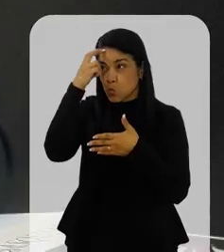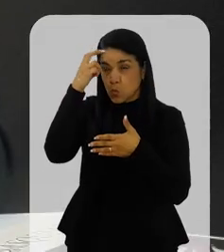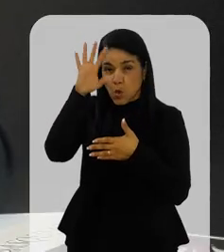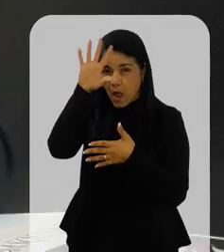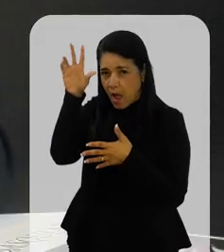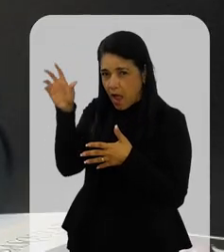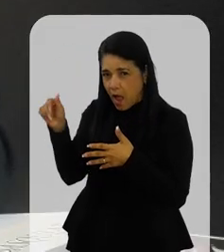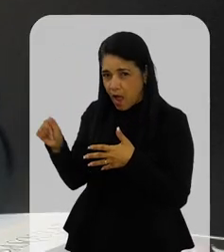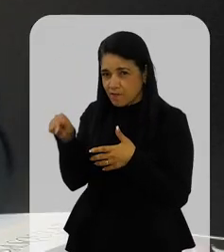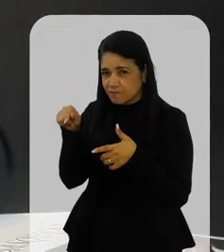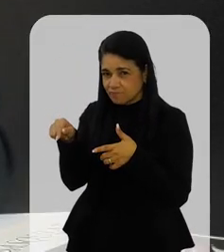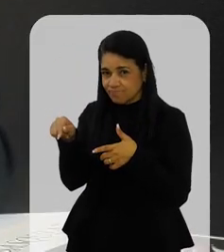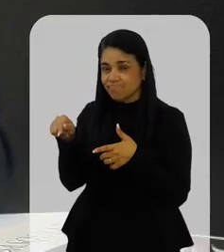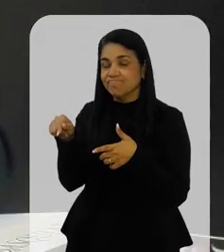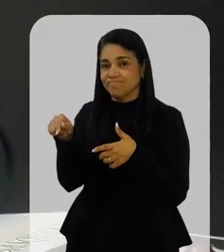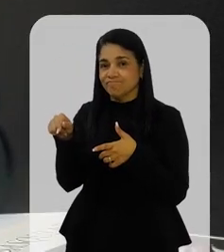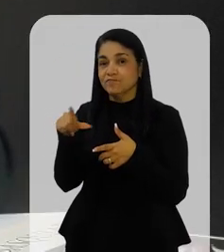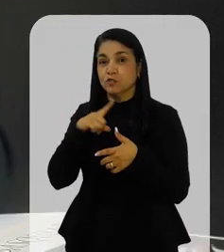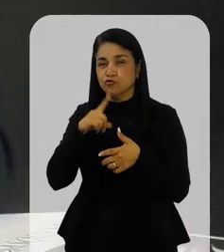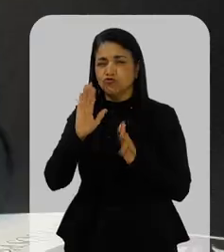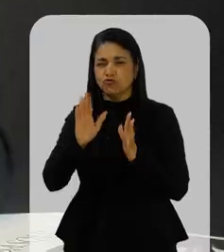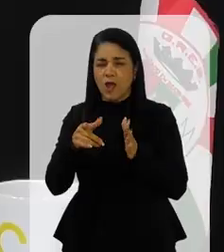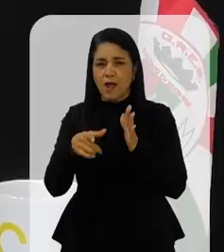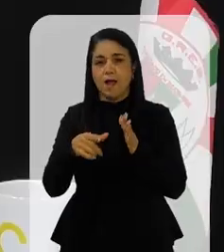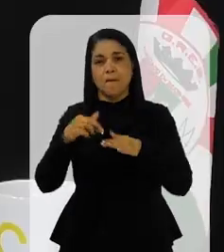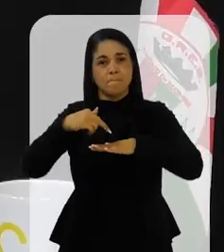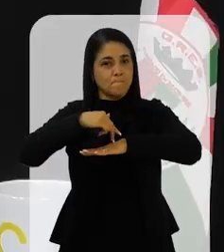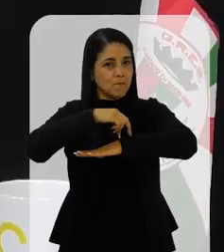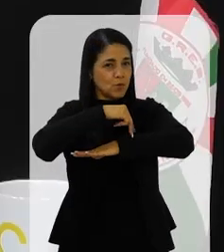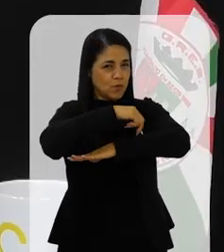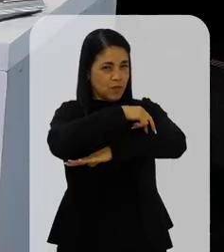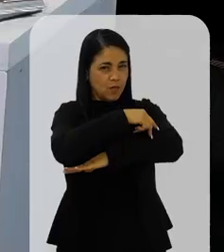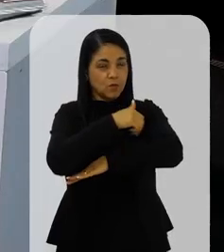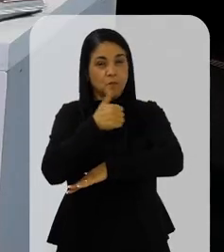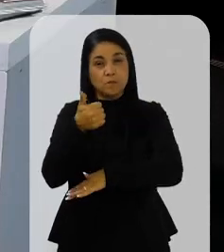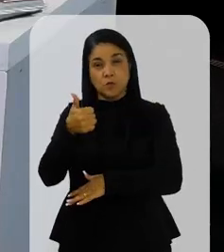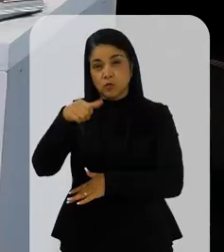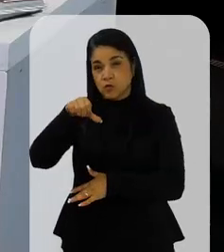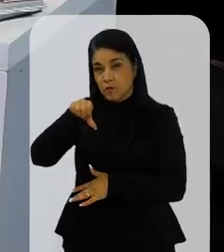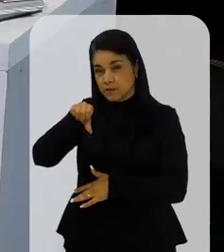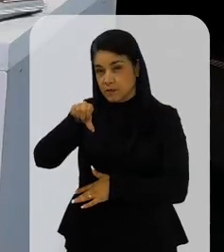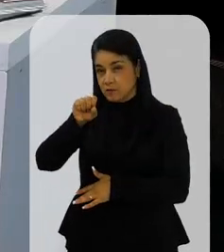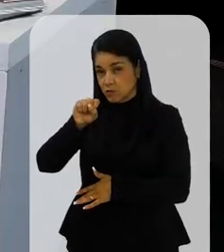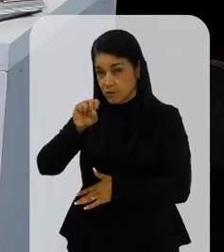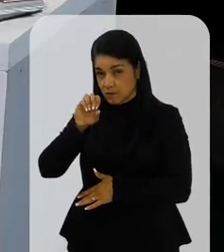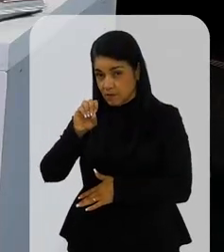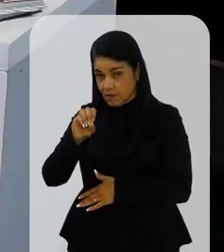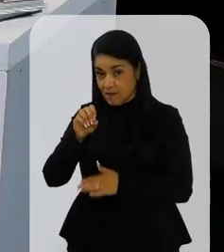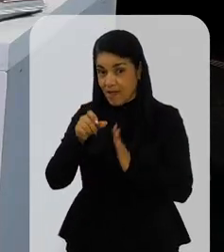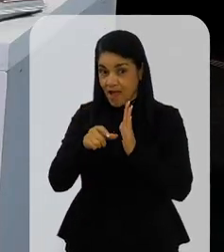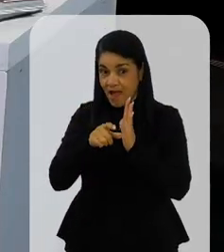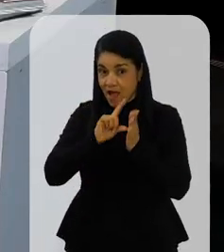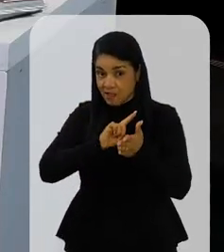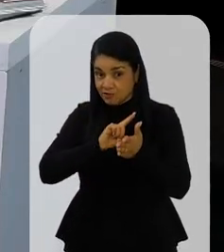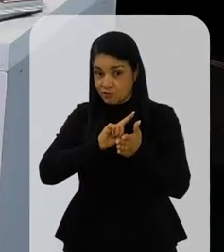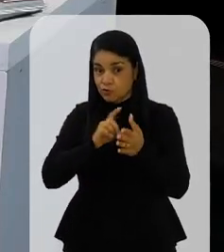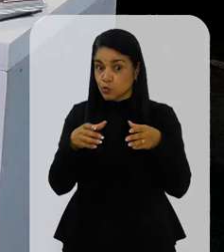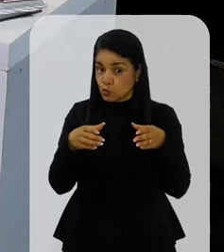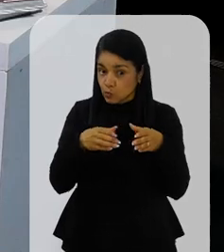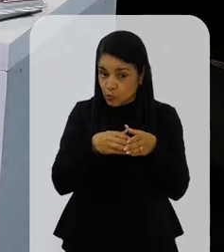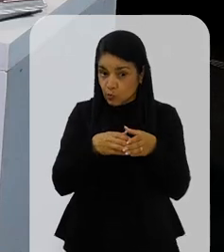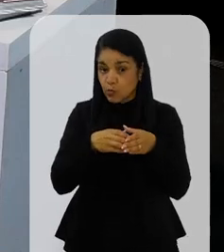culturas afros, então tudo era voltado para isso. Eu já era modelo. Isso década de 80. Década de 80, mas antes disso o